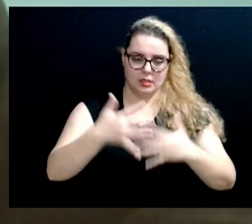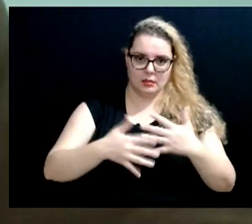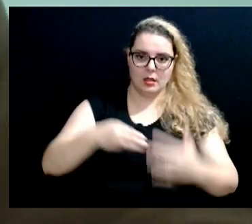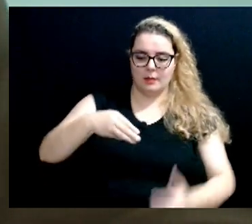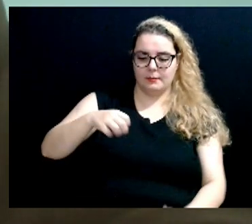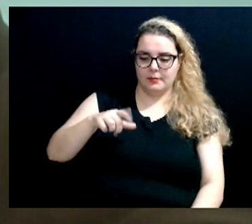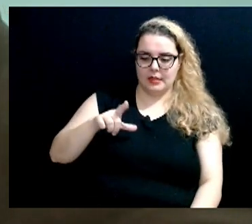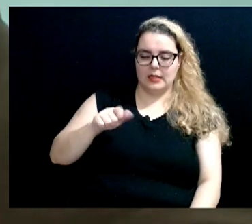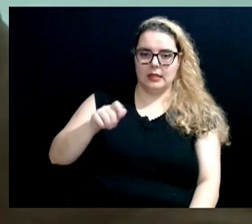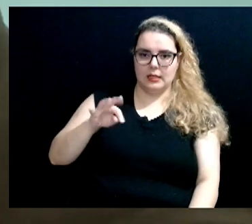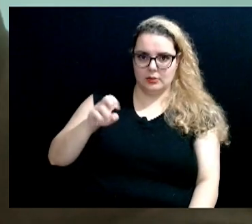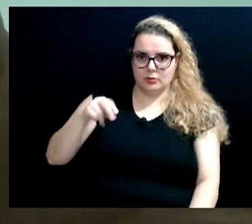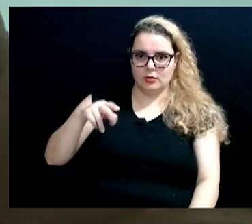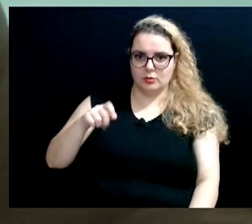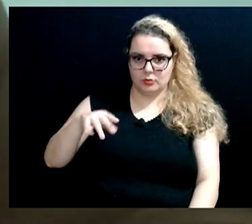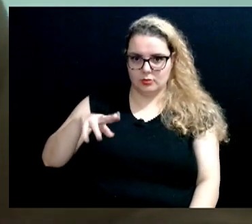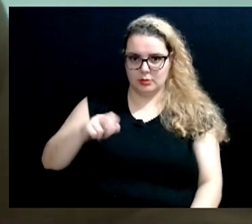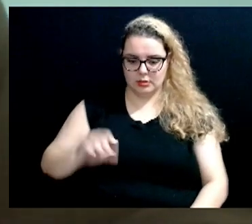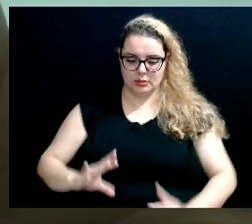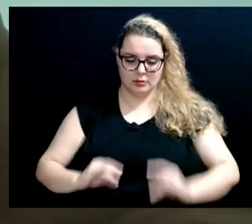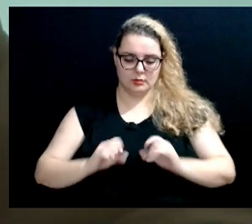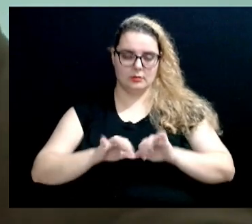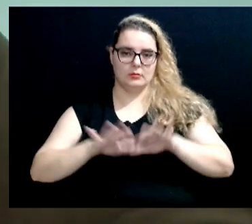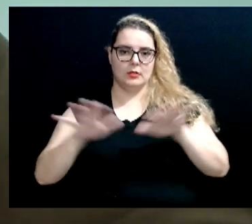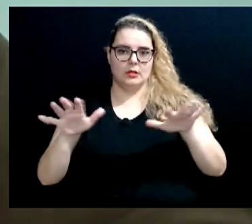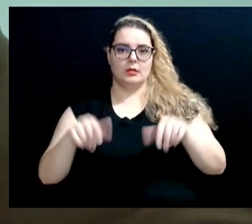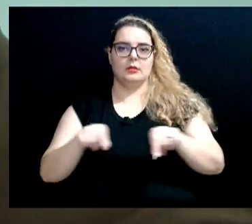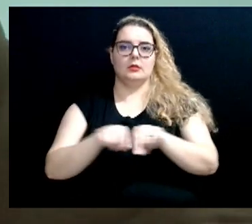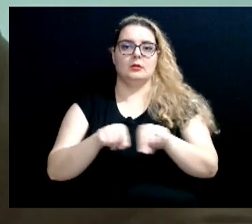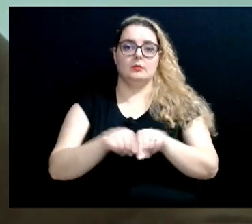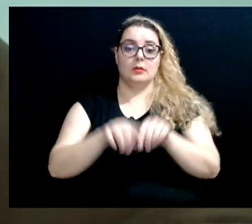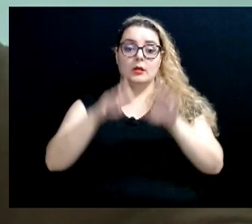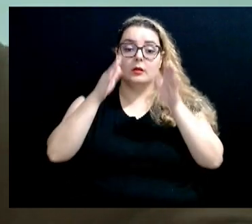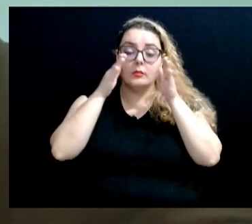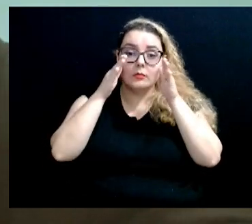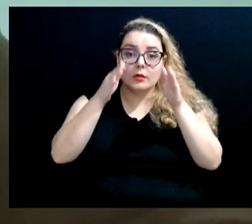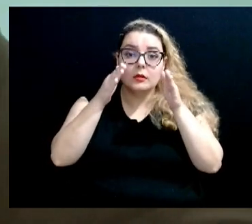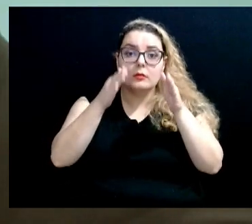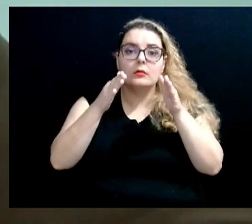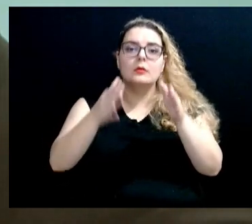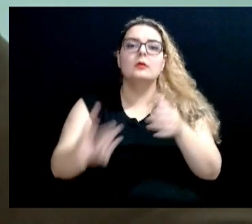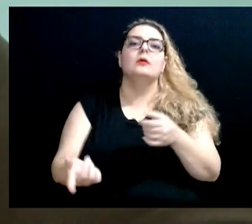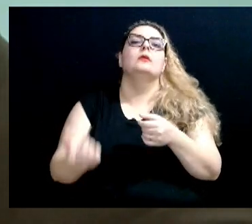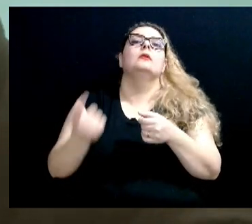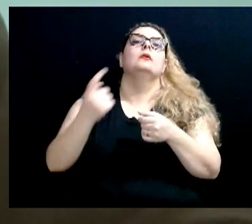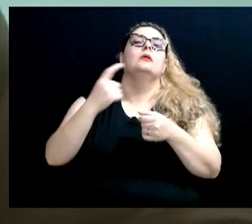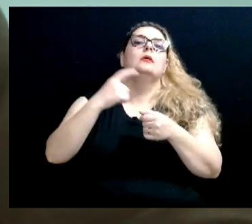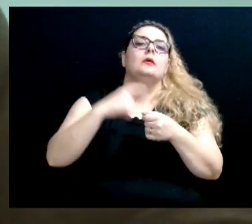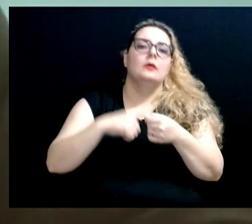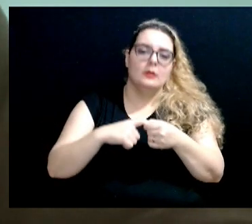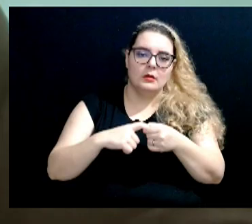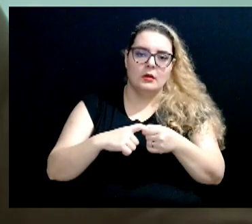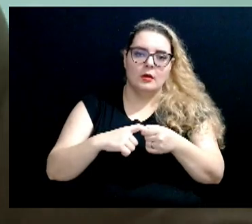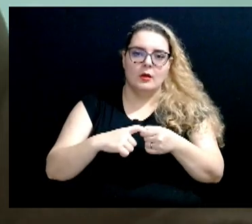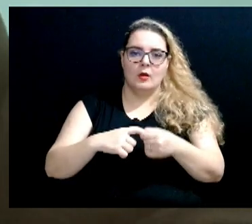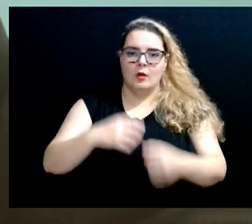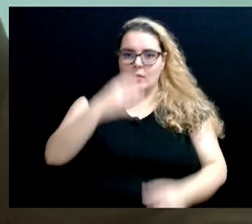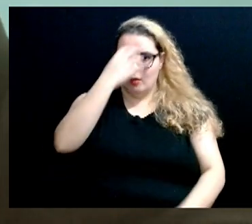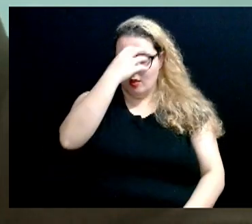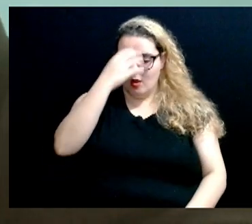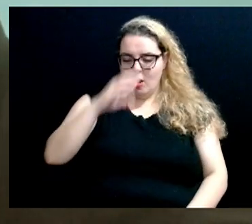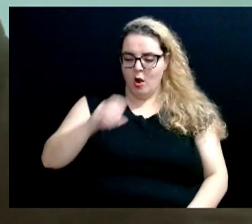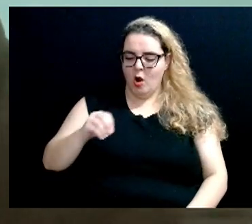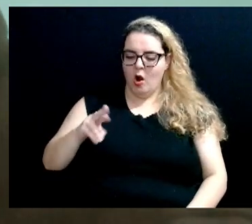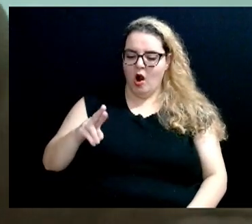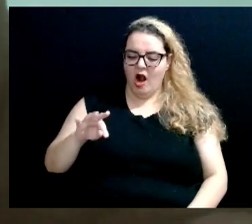desses hormônios. Também a questão de concentração vai reativar estruturas do nosso córtex cerebral que estavam inativas durante